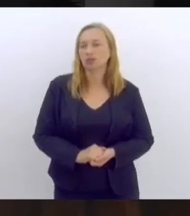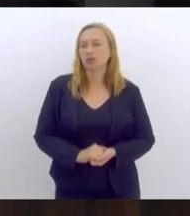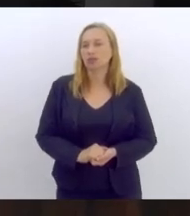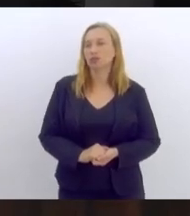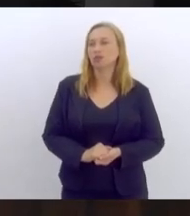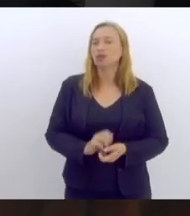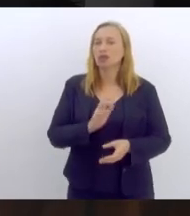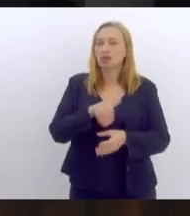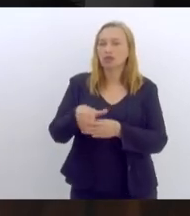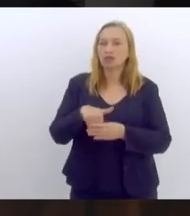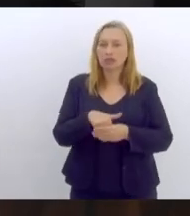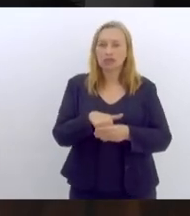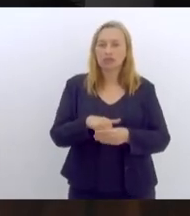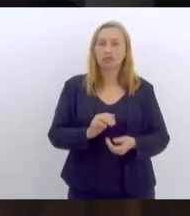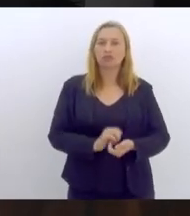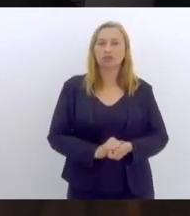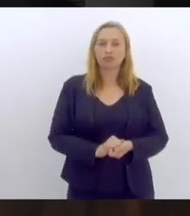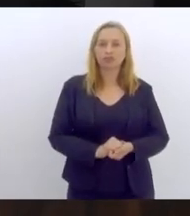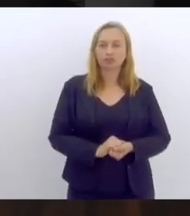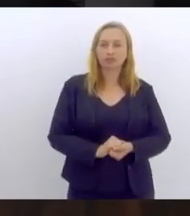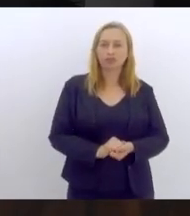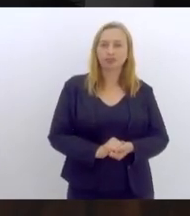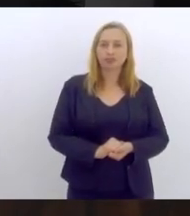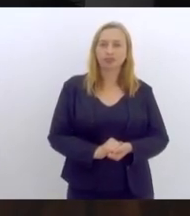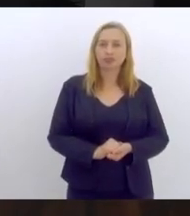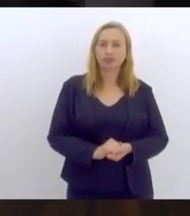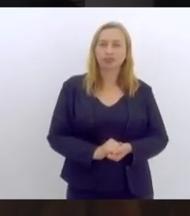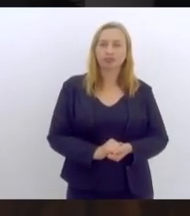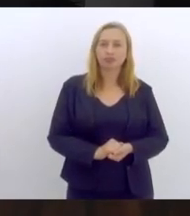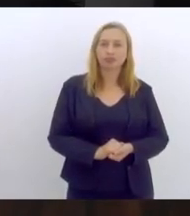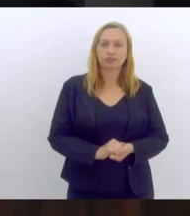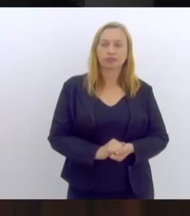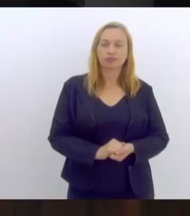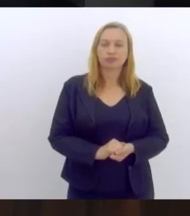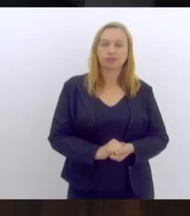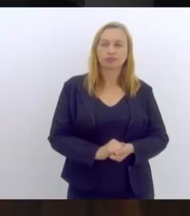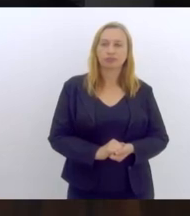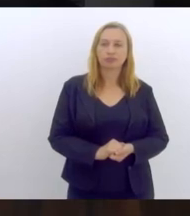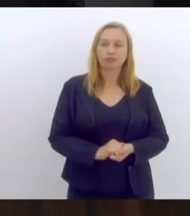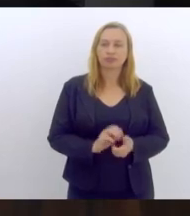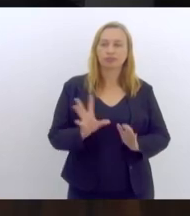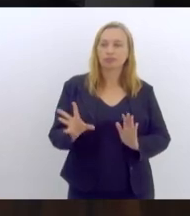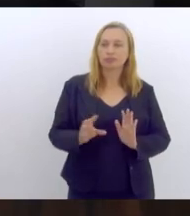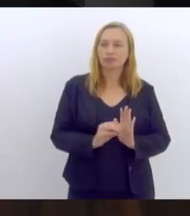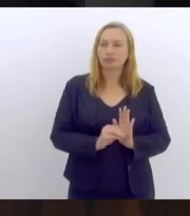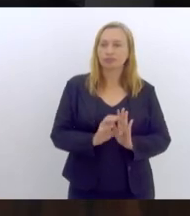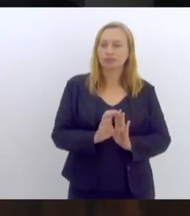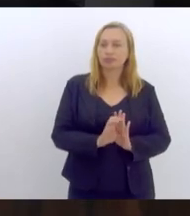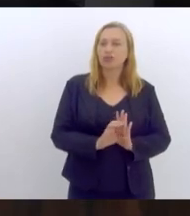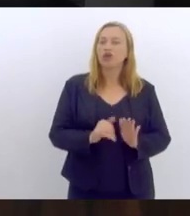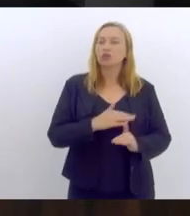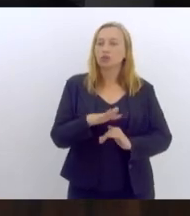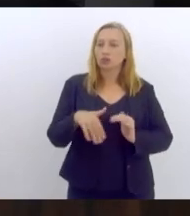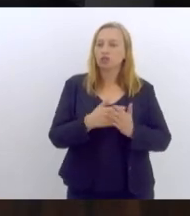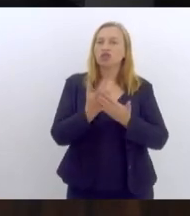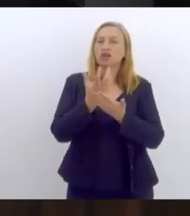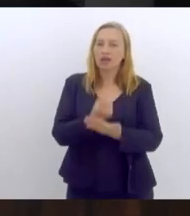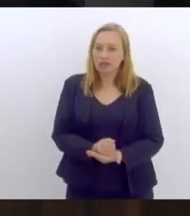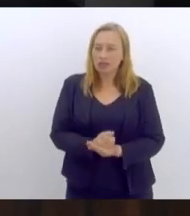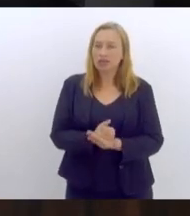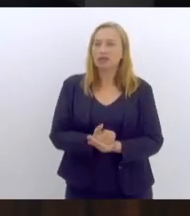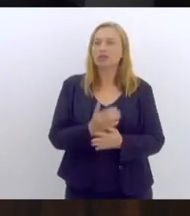Em votação, a redação do vencido, assim emendada. Senhores que aprovam, permaneçam como